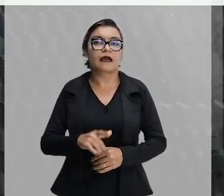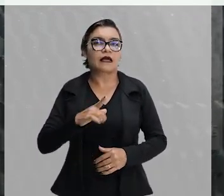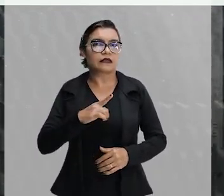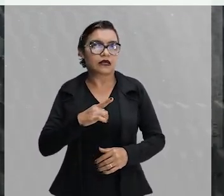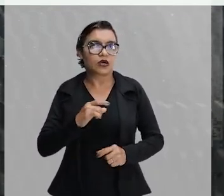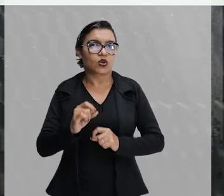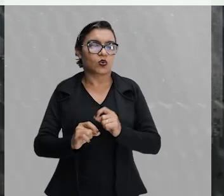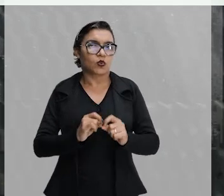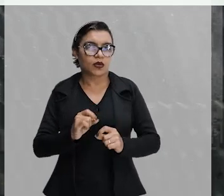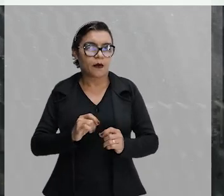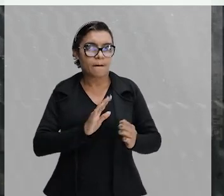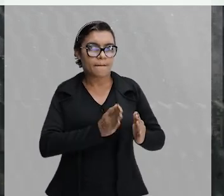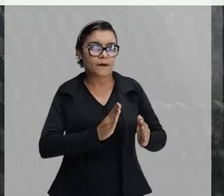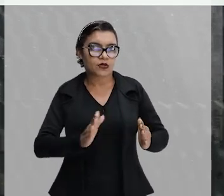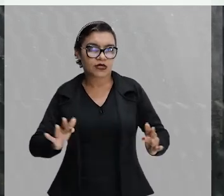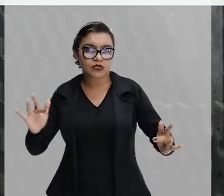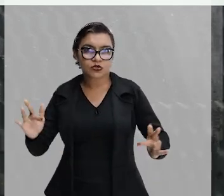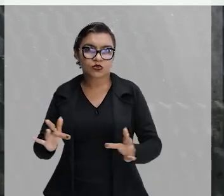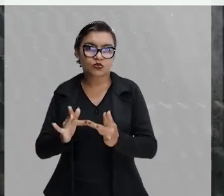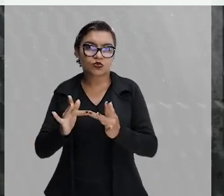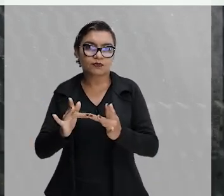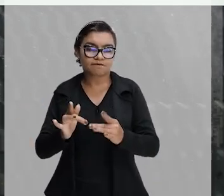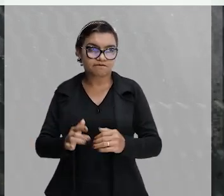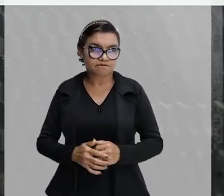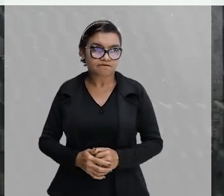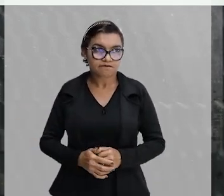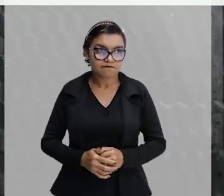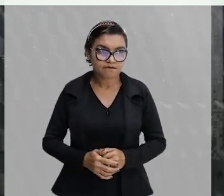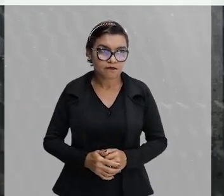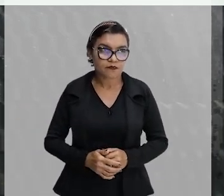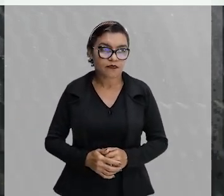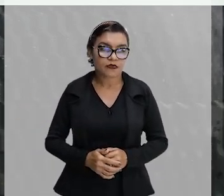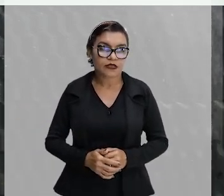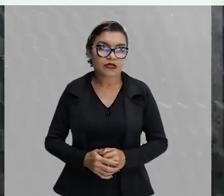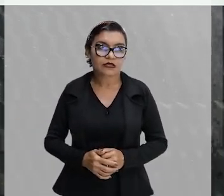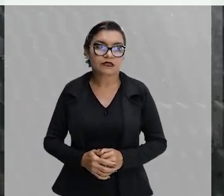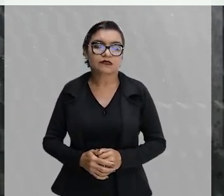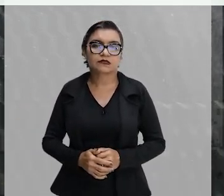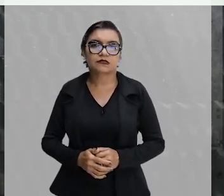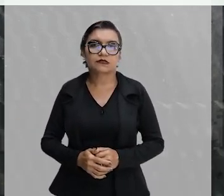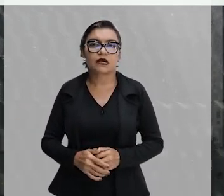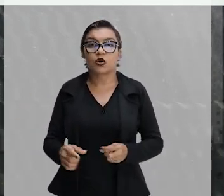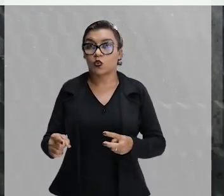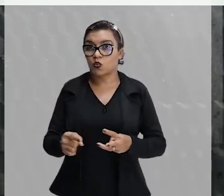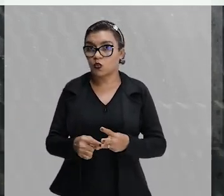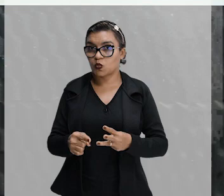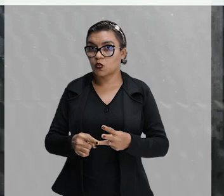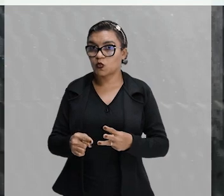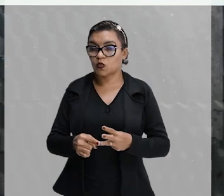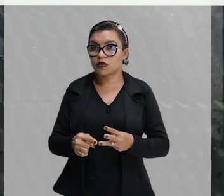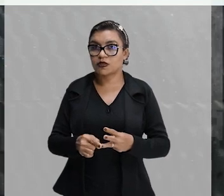ali o processo do contato. E o terceiro é a indução.